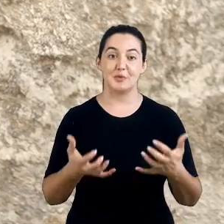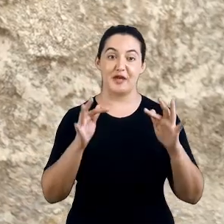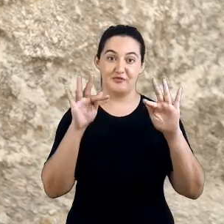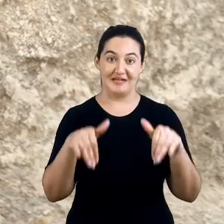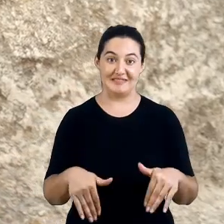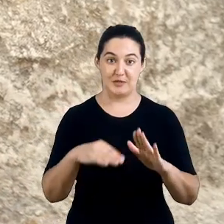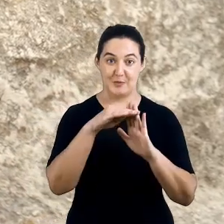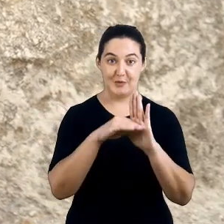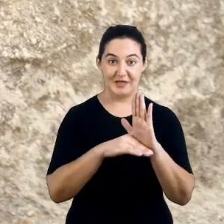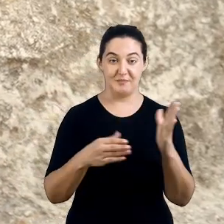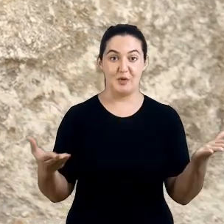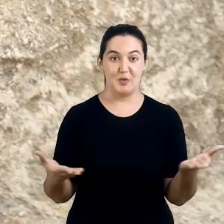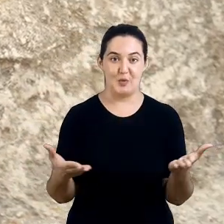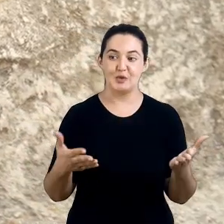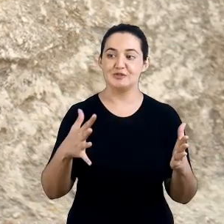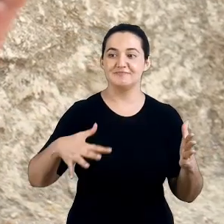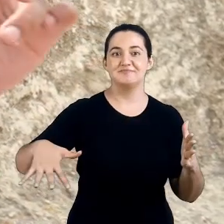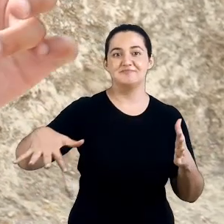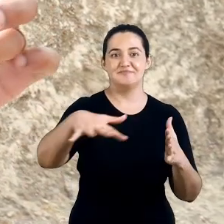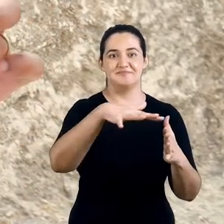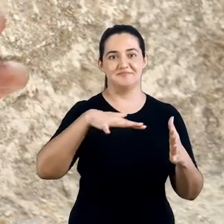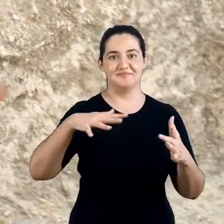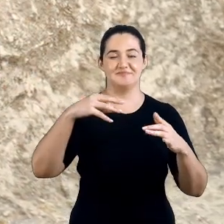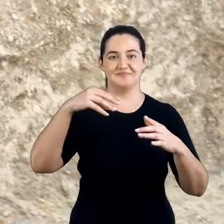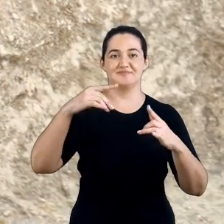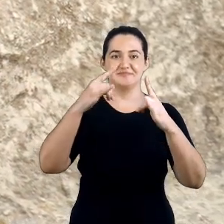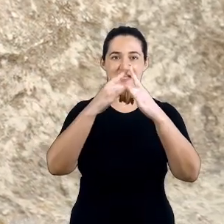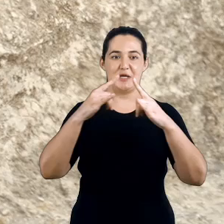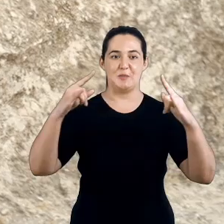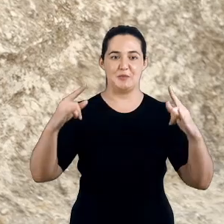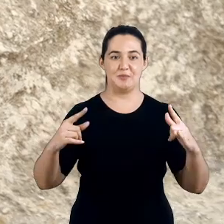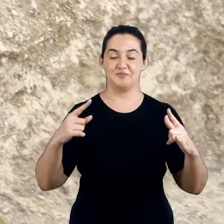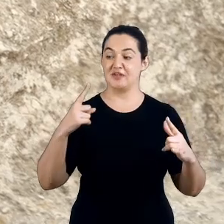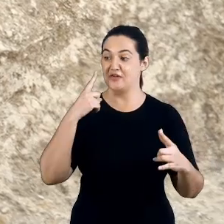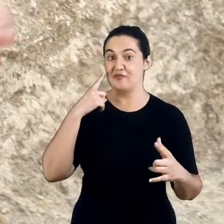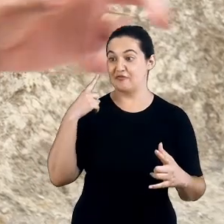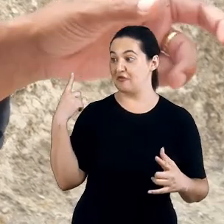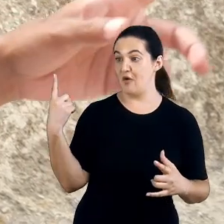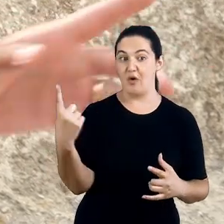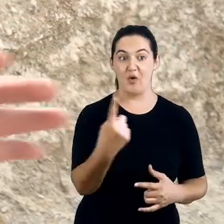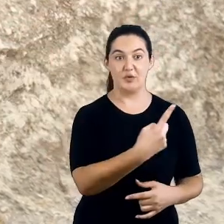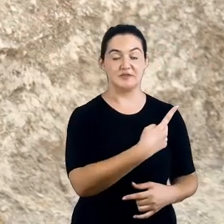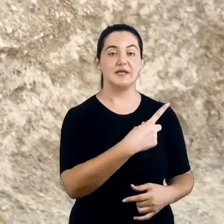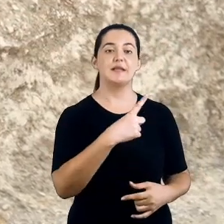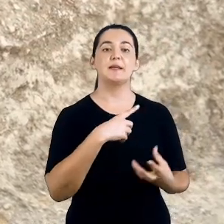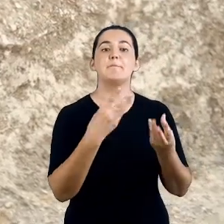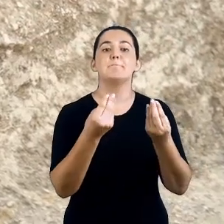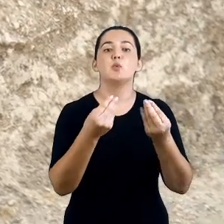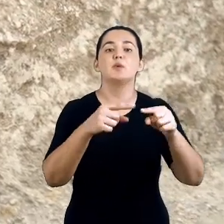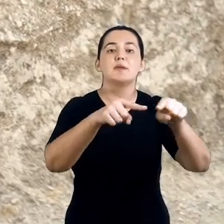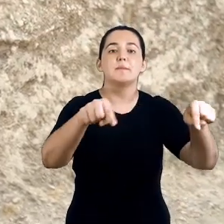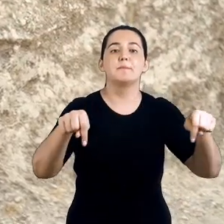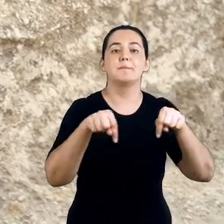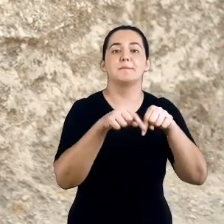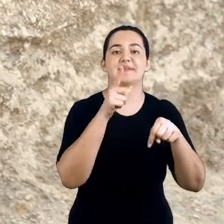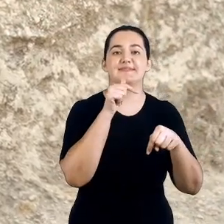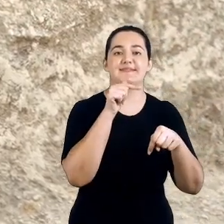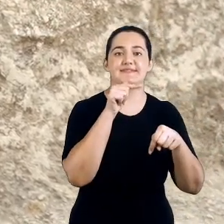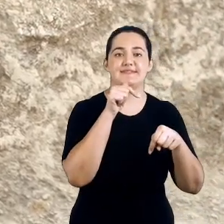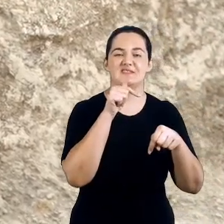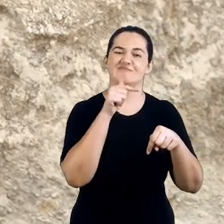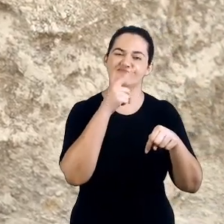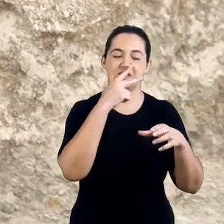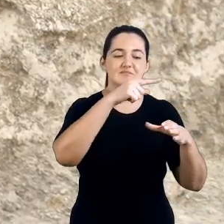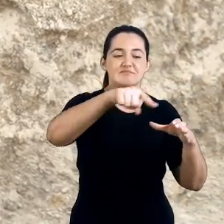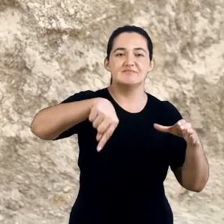Eu quero terminar o programa de hoje nesta parte aqui do complexo do templo. Aqui em volta onde eu estou, há muitas piscinas como esta.